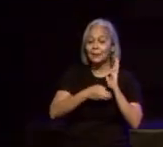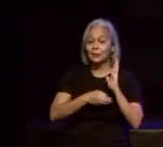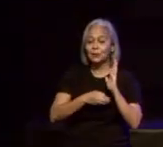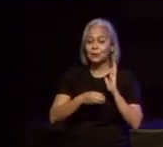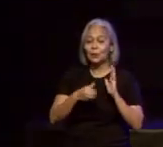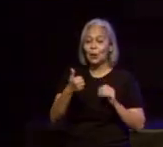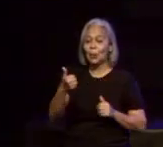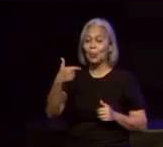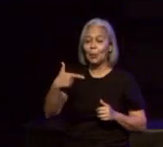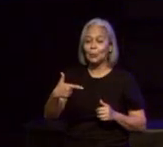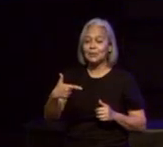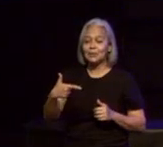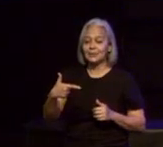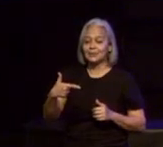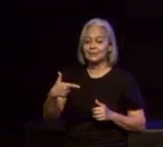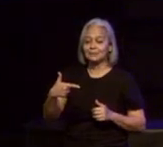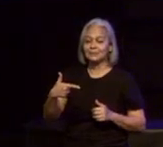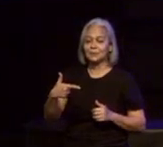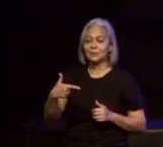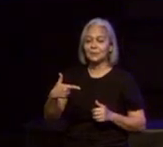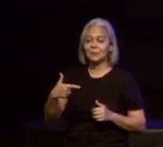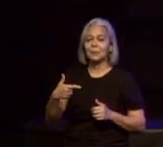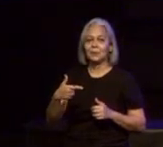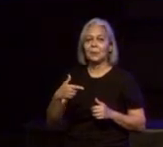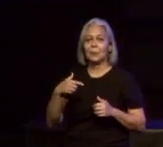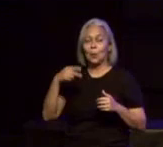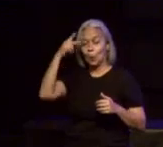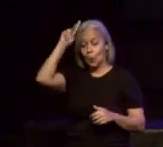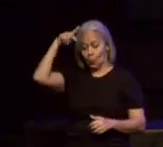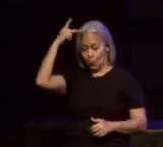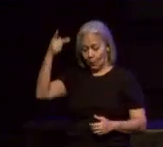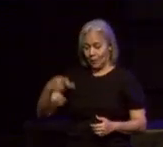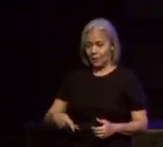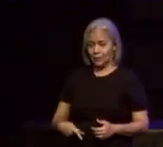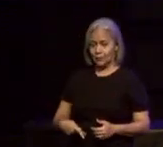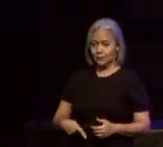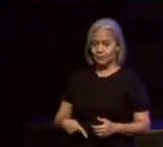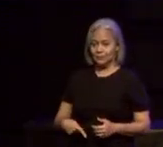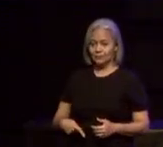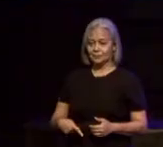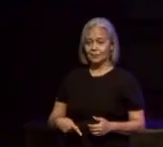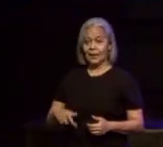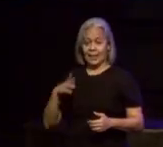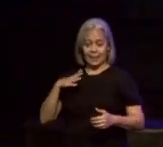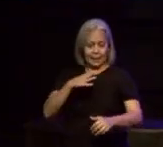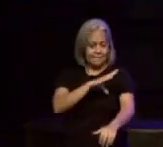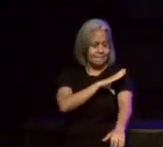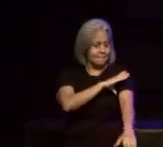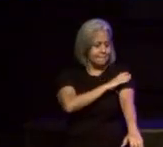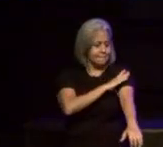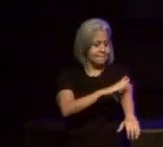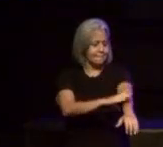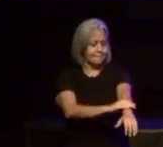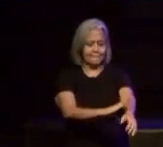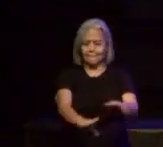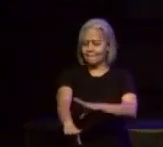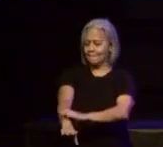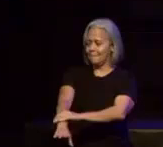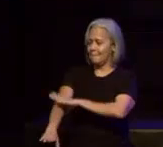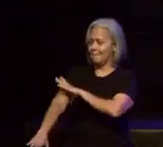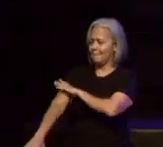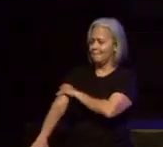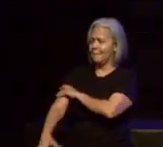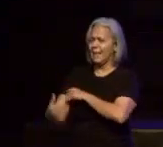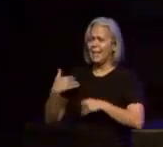humano, de repente ele começa a fazer uma analogia e fala do corpo humano. Tem muitas partes, e eu acho que Paulo